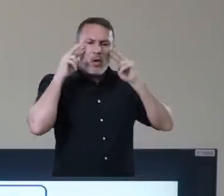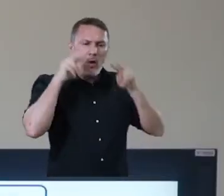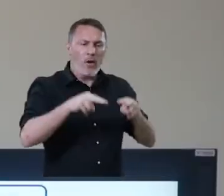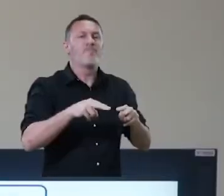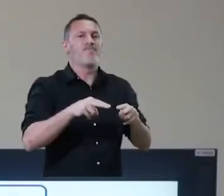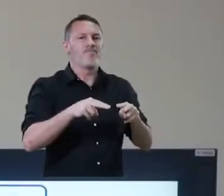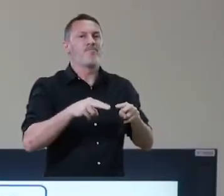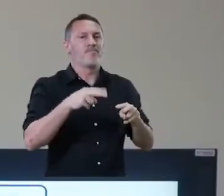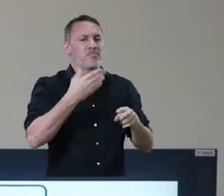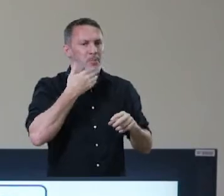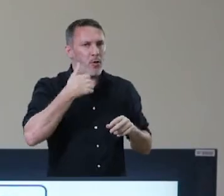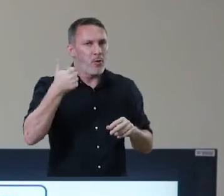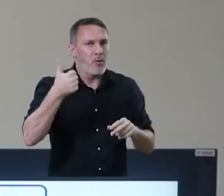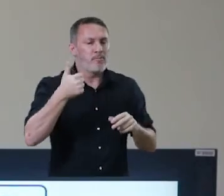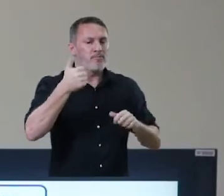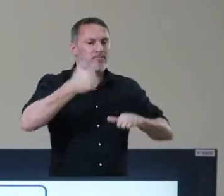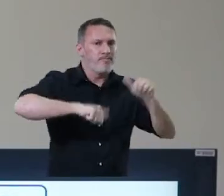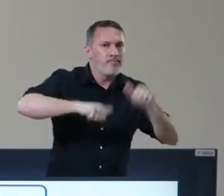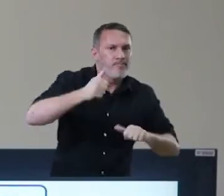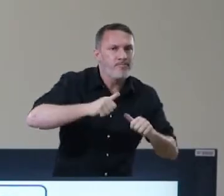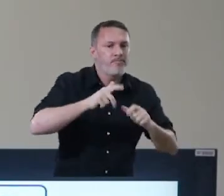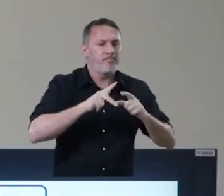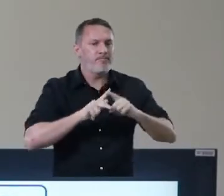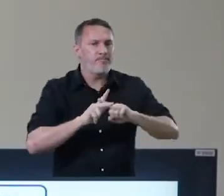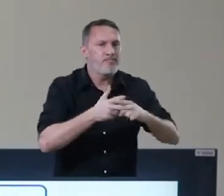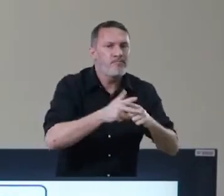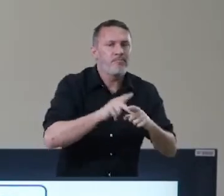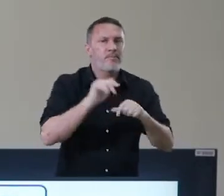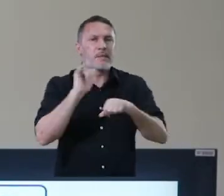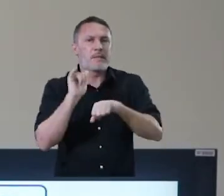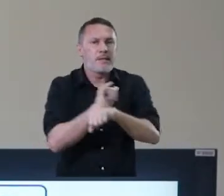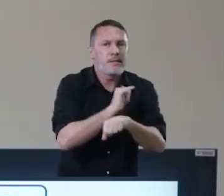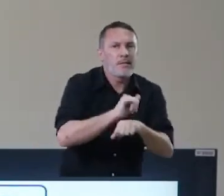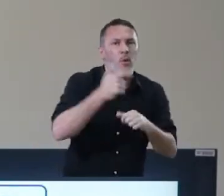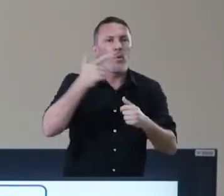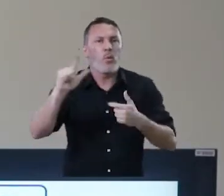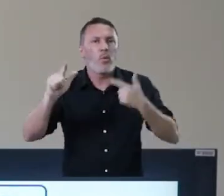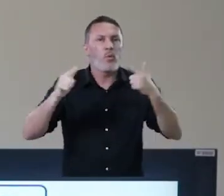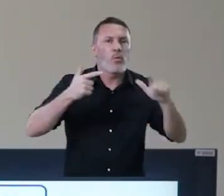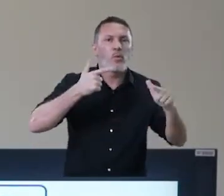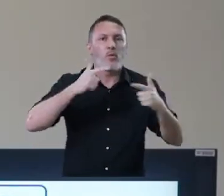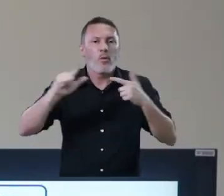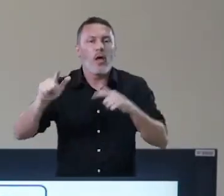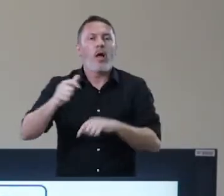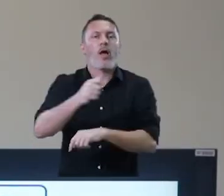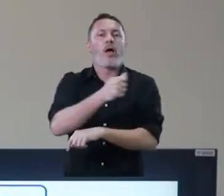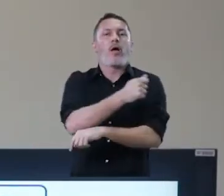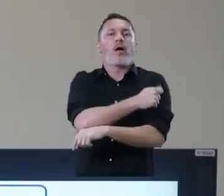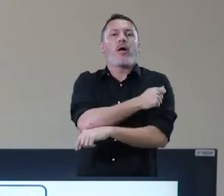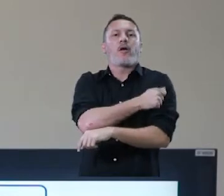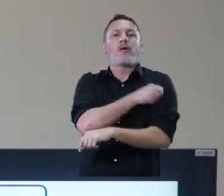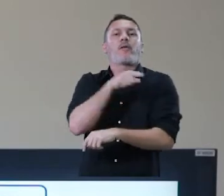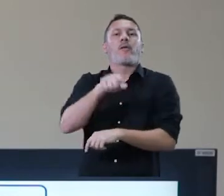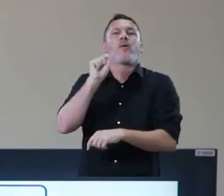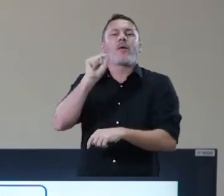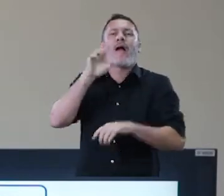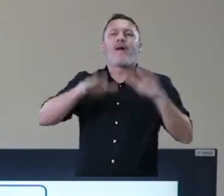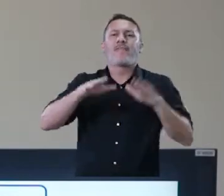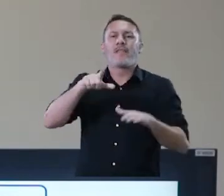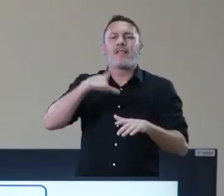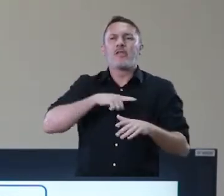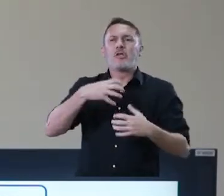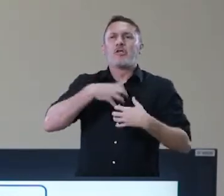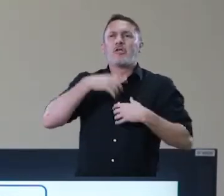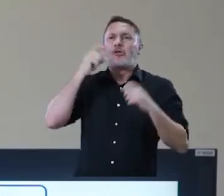mudar mecanismo, né? O tempo são outros, eu preciso criar outras estratégias para que meu aluno está com dificuldade